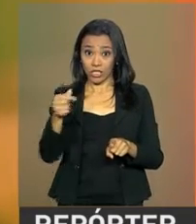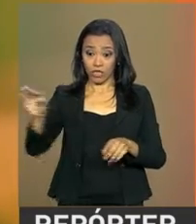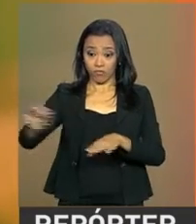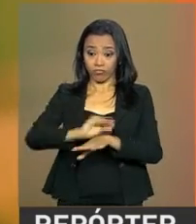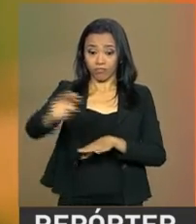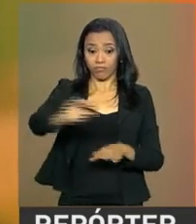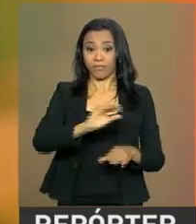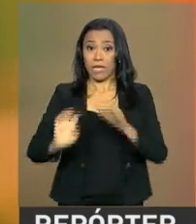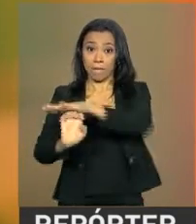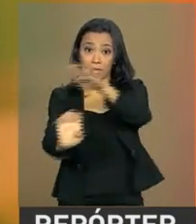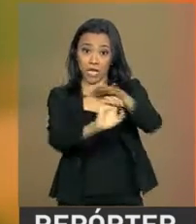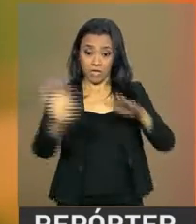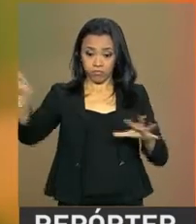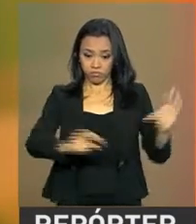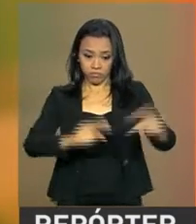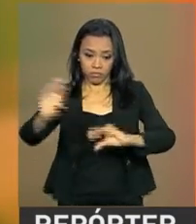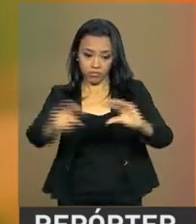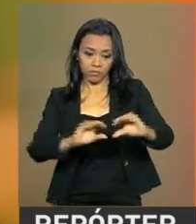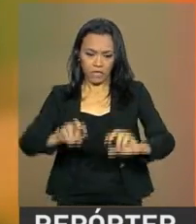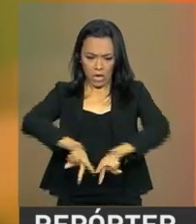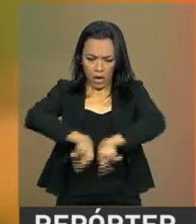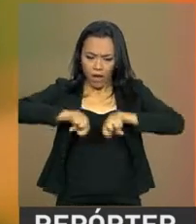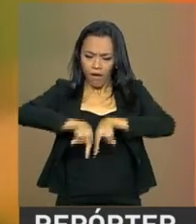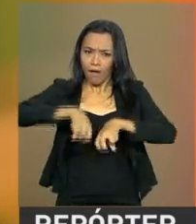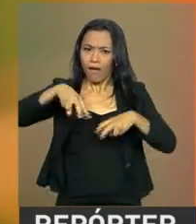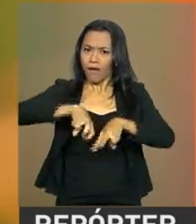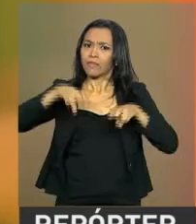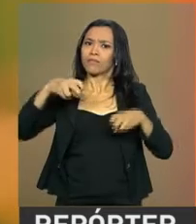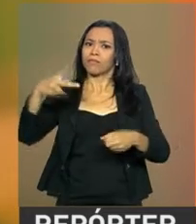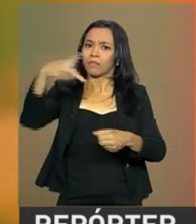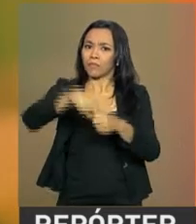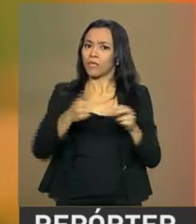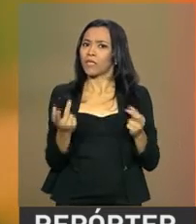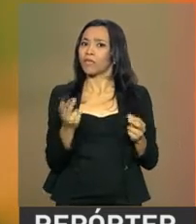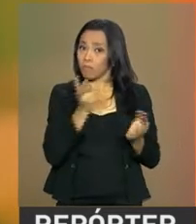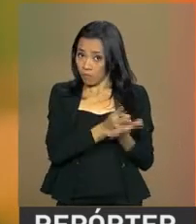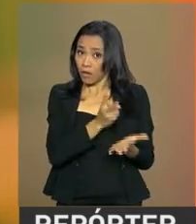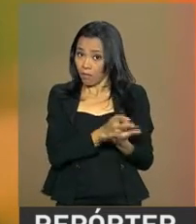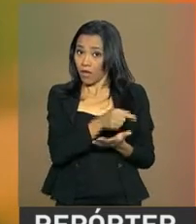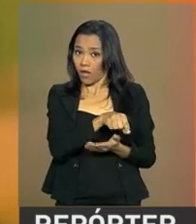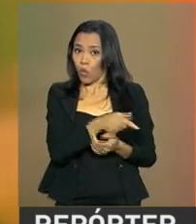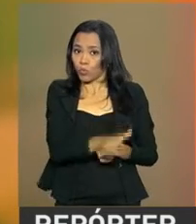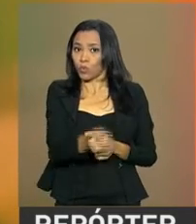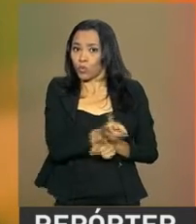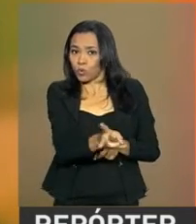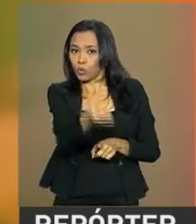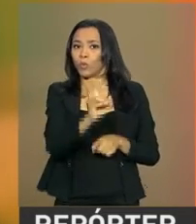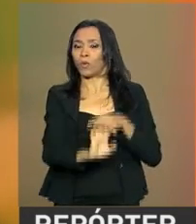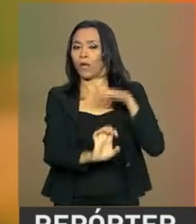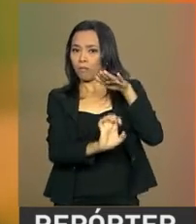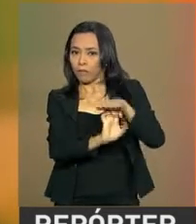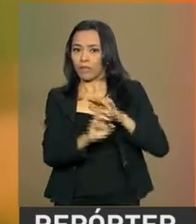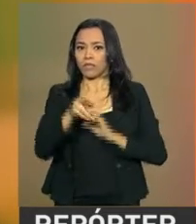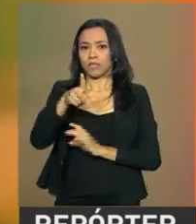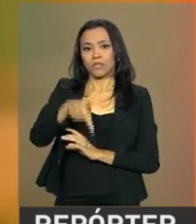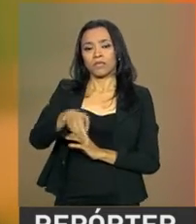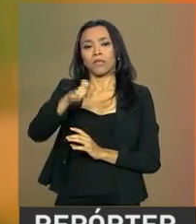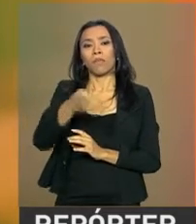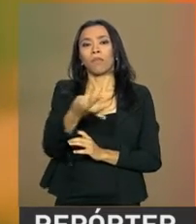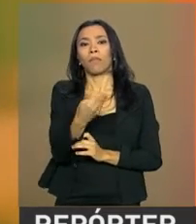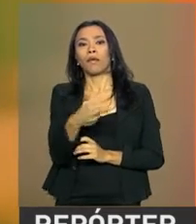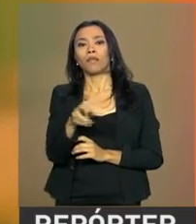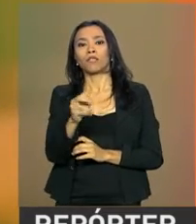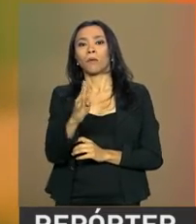para explorar outros campos em paralelo com a Petrobras. E é importante que se diga que o recurso investido em cada campo, cerca